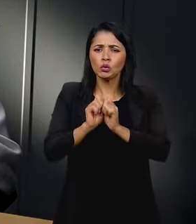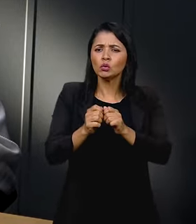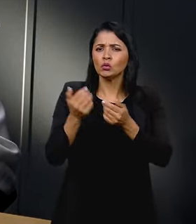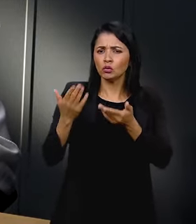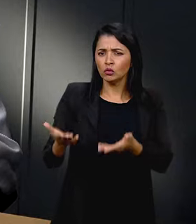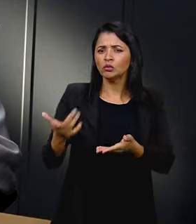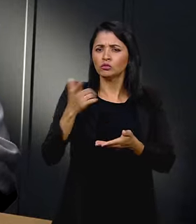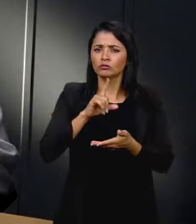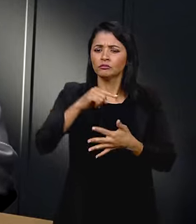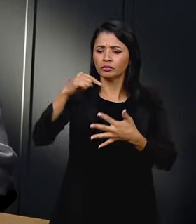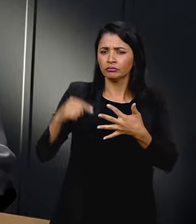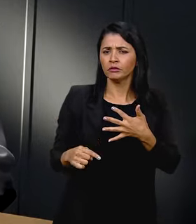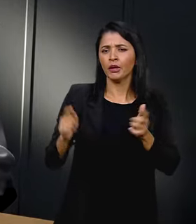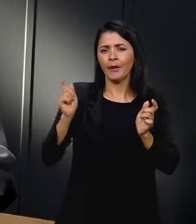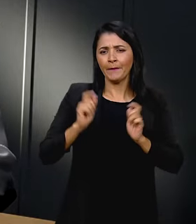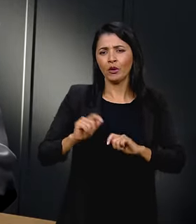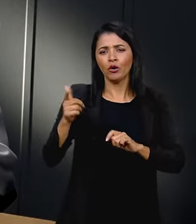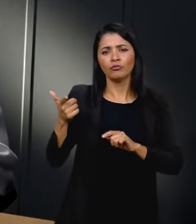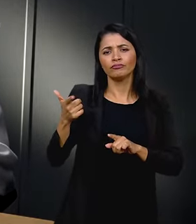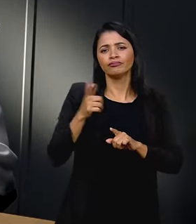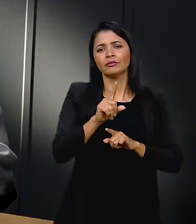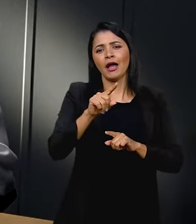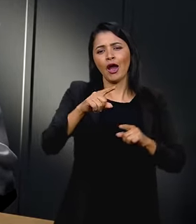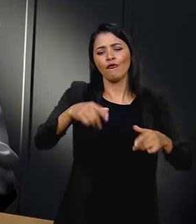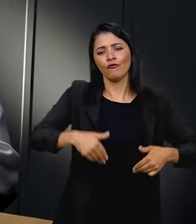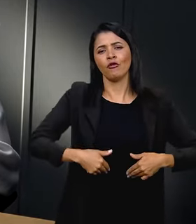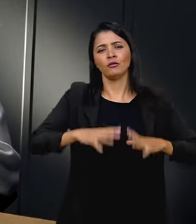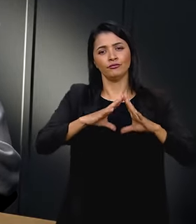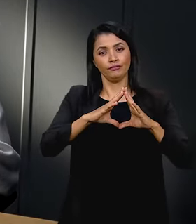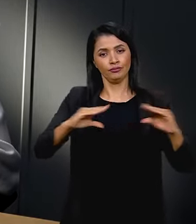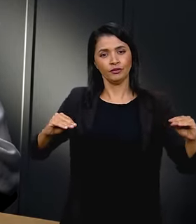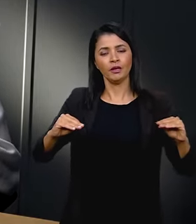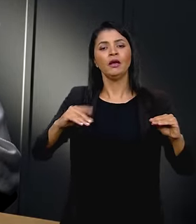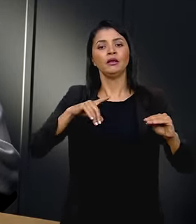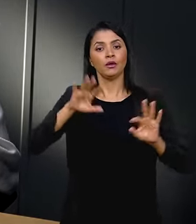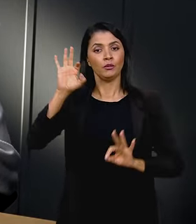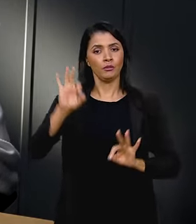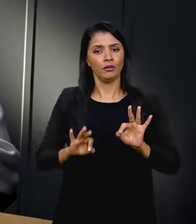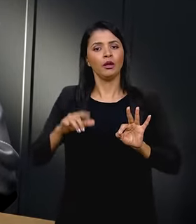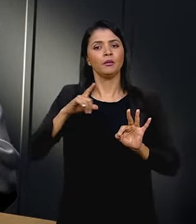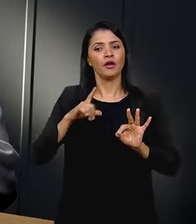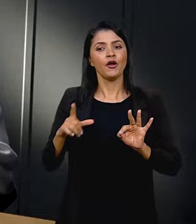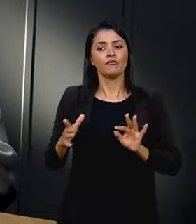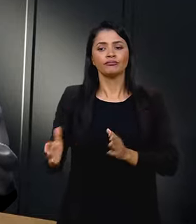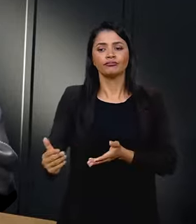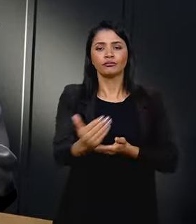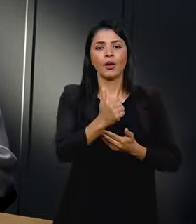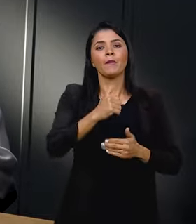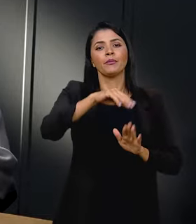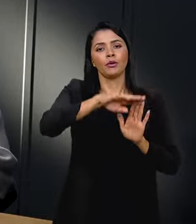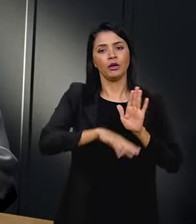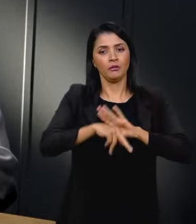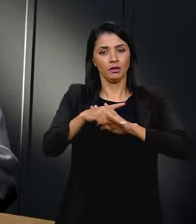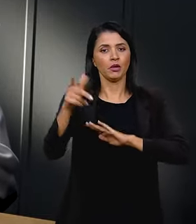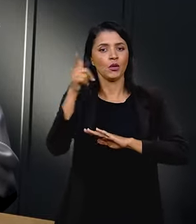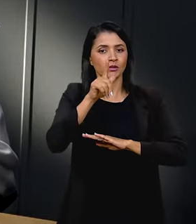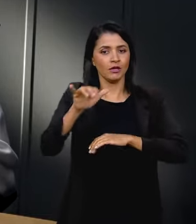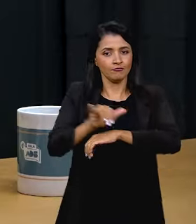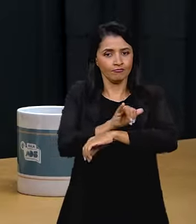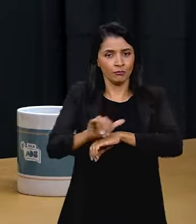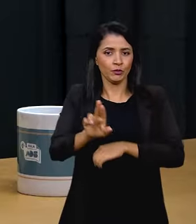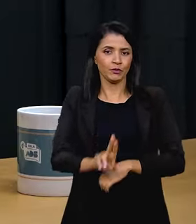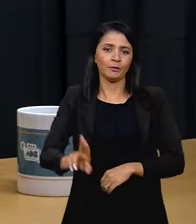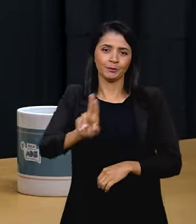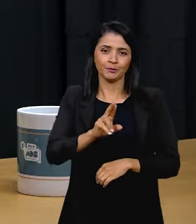juntos né esse conjunto de atores possam vencer aí a fome então o plano reúne programas que dá conta dessas estratégias